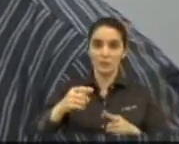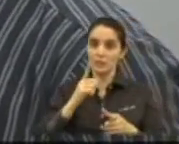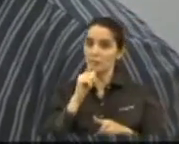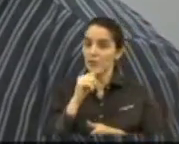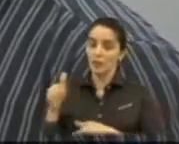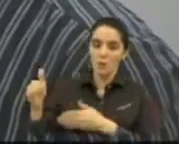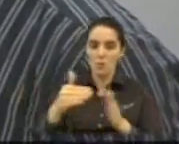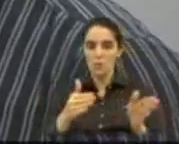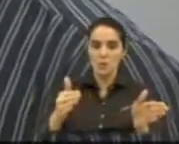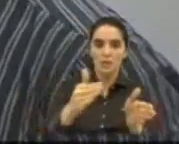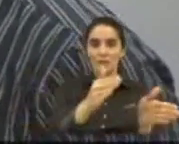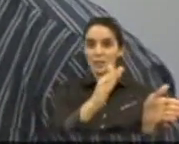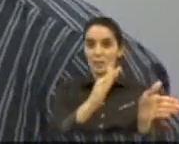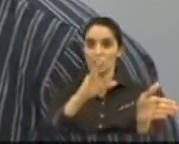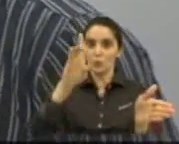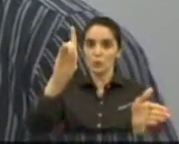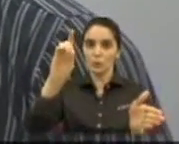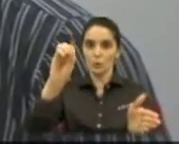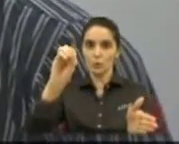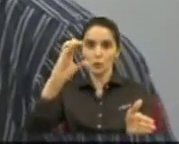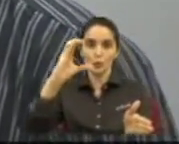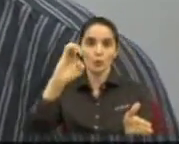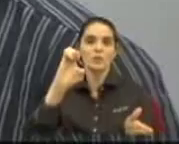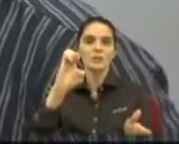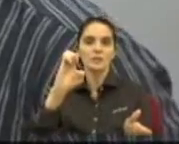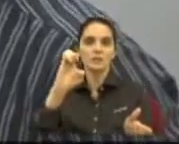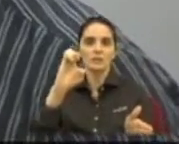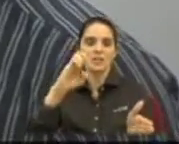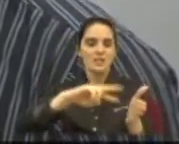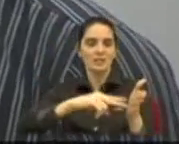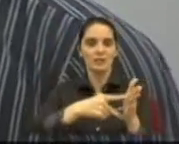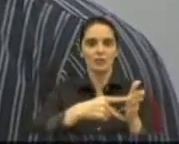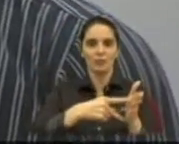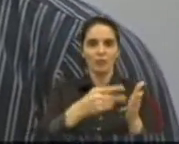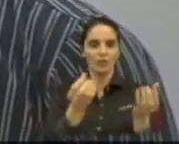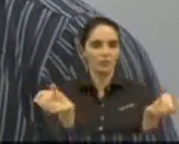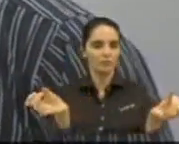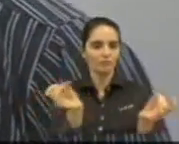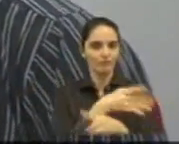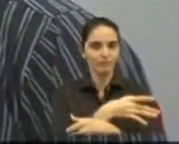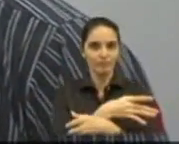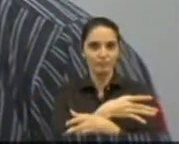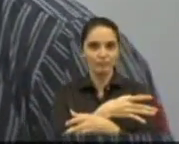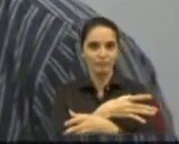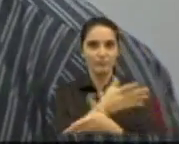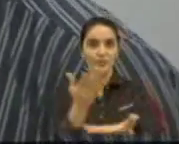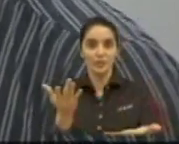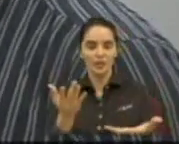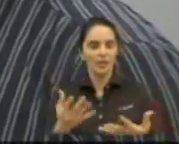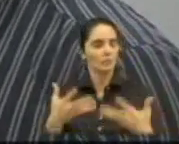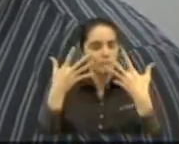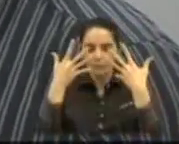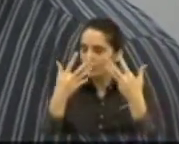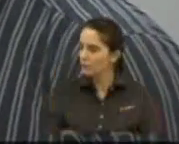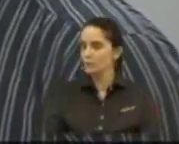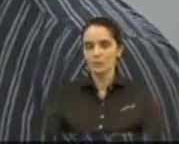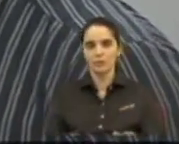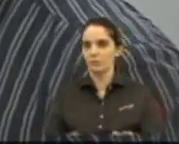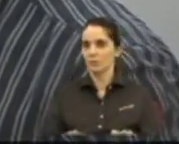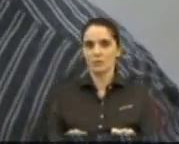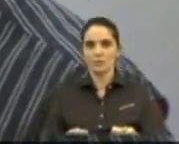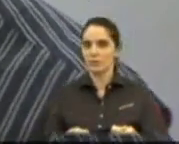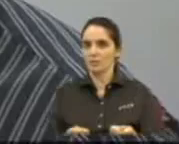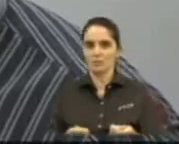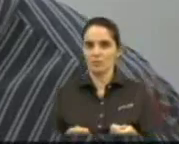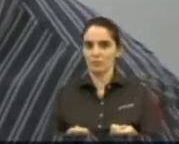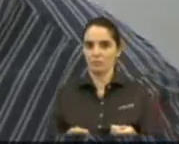Morto. Essa situação precisa ser declarada e gritada aos quatro cantos. Nós não podemos aceitar